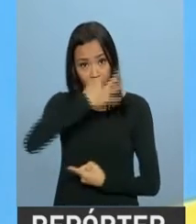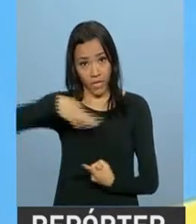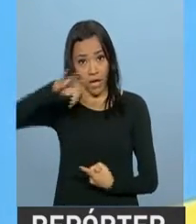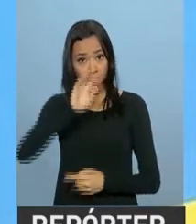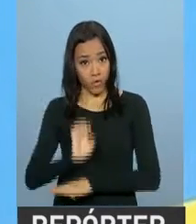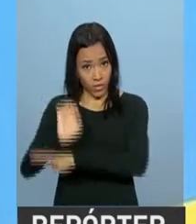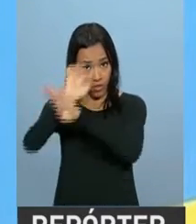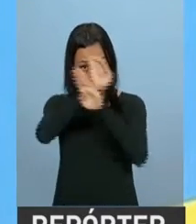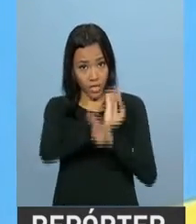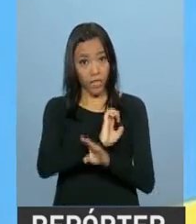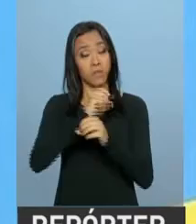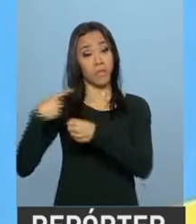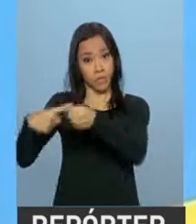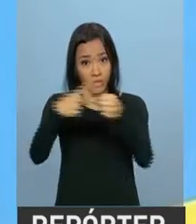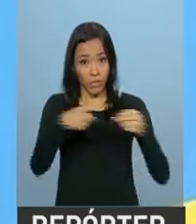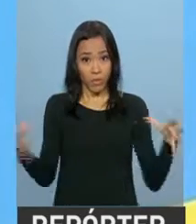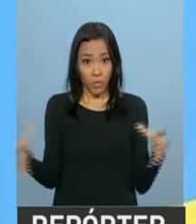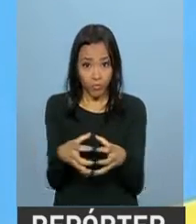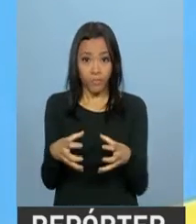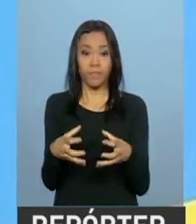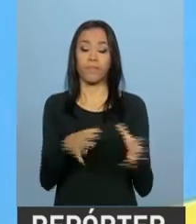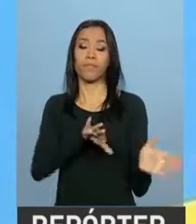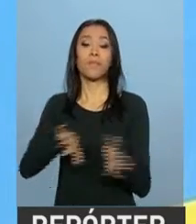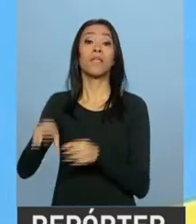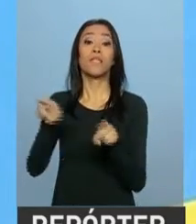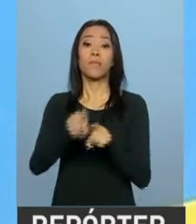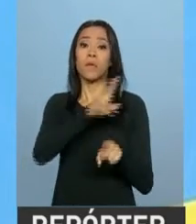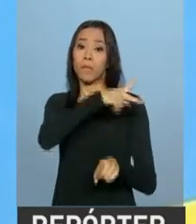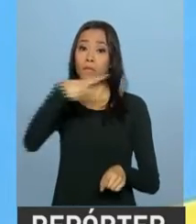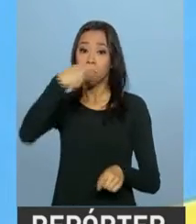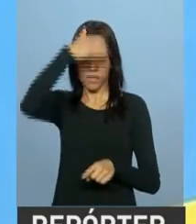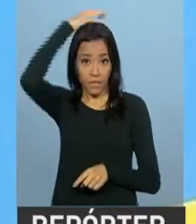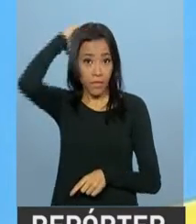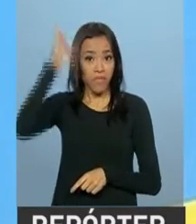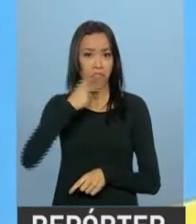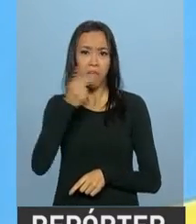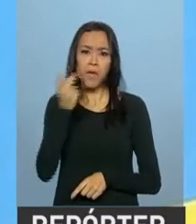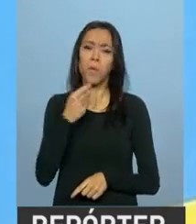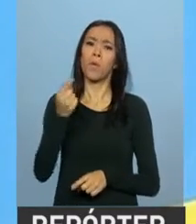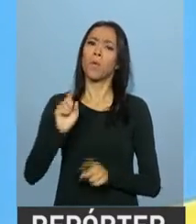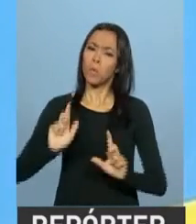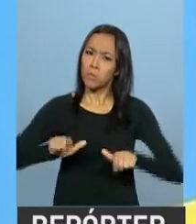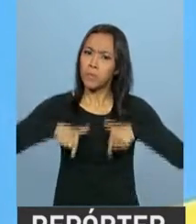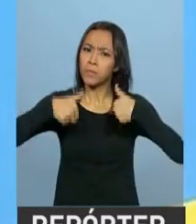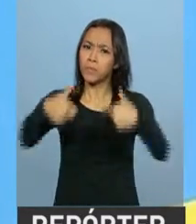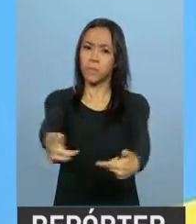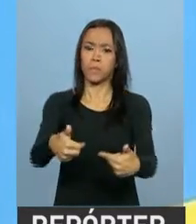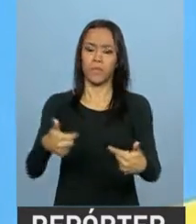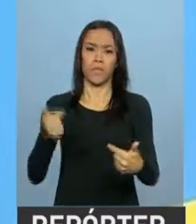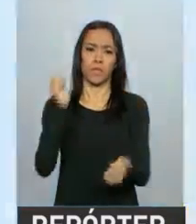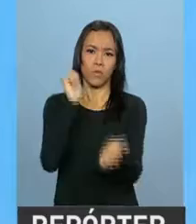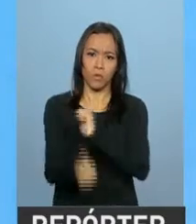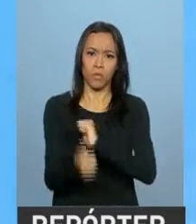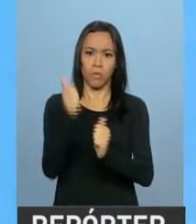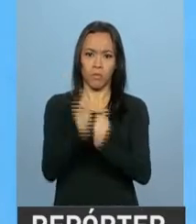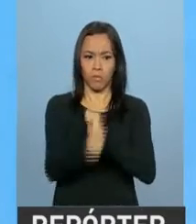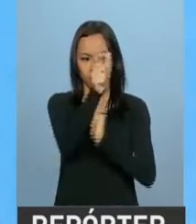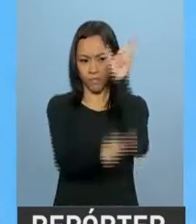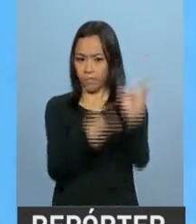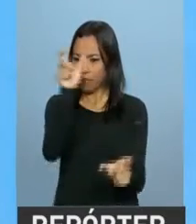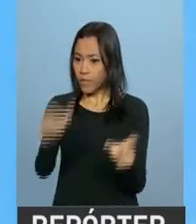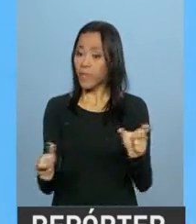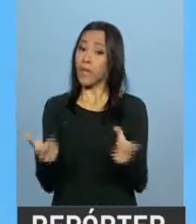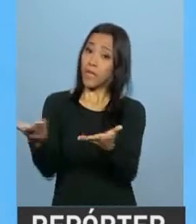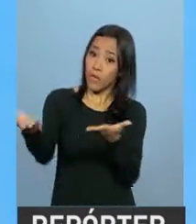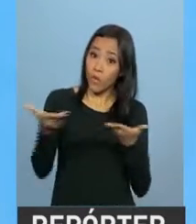e município michel temer ainda destacou o desempenho dos atletas brasileiros nos jogos olímpicos e fez um convite para